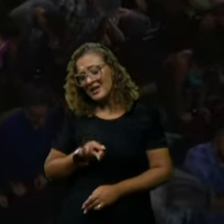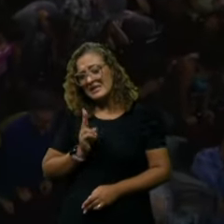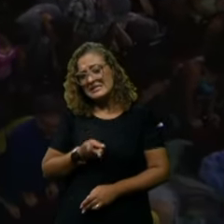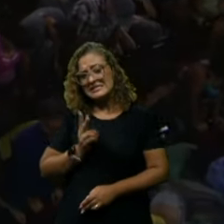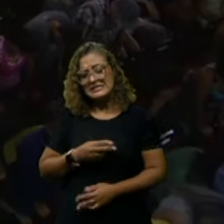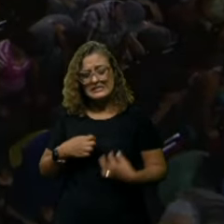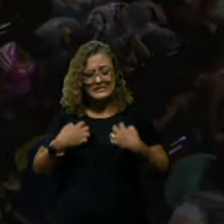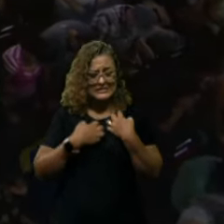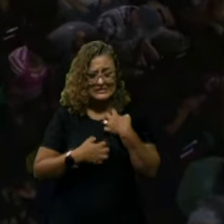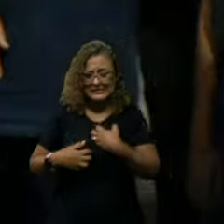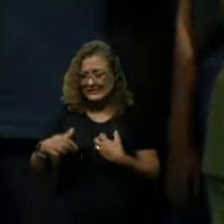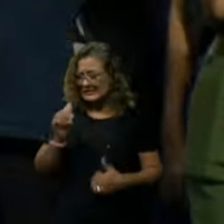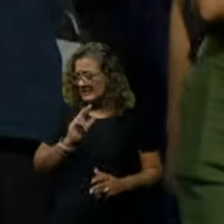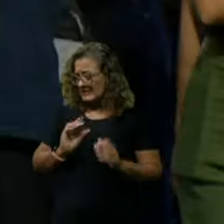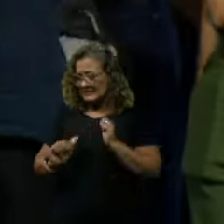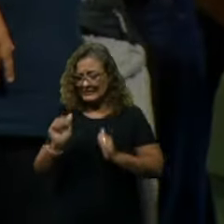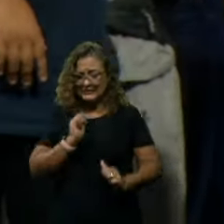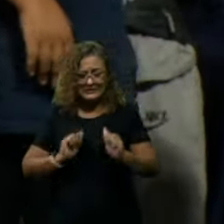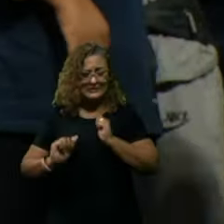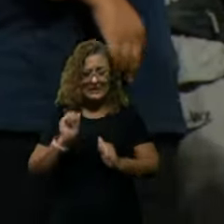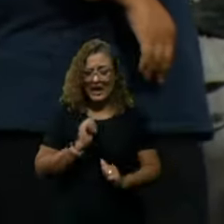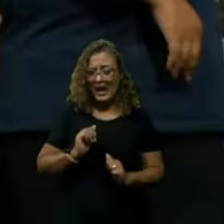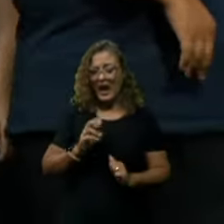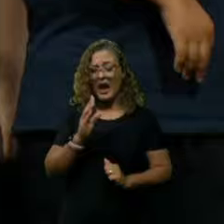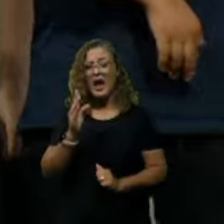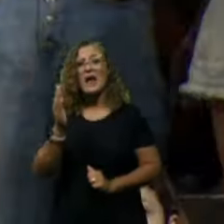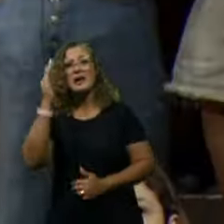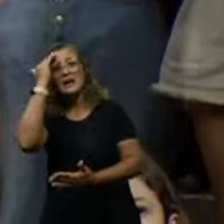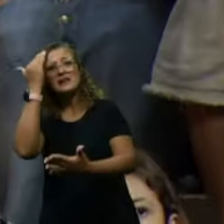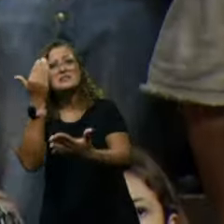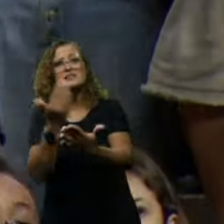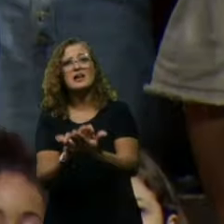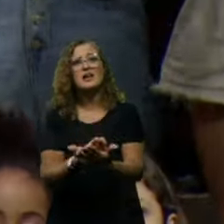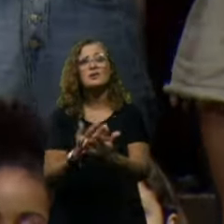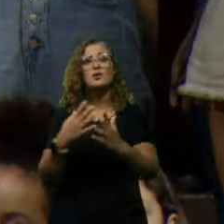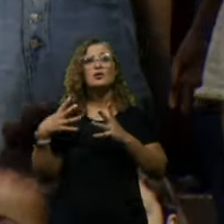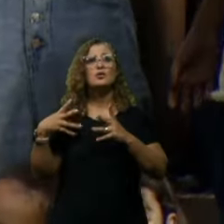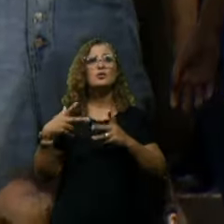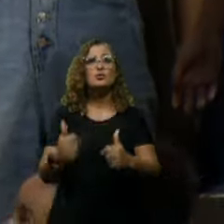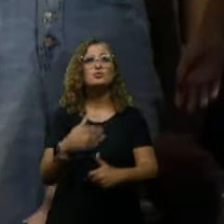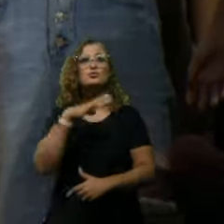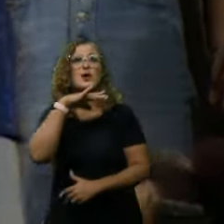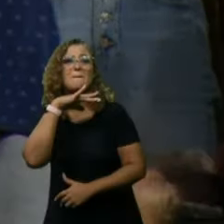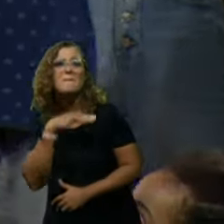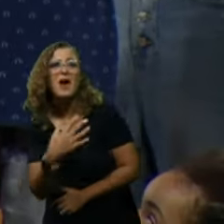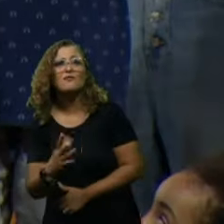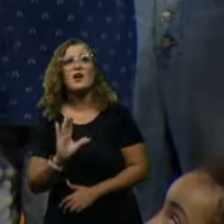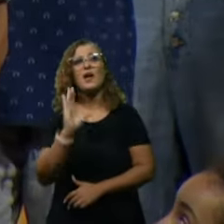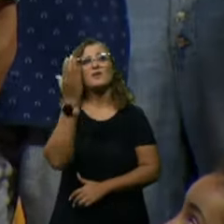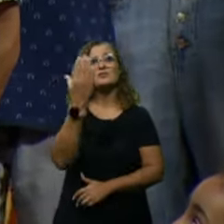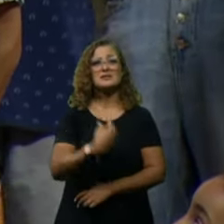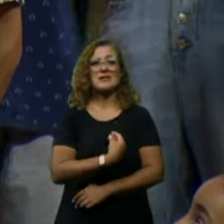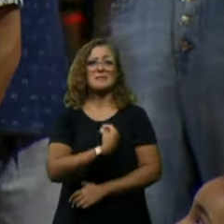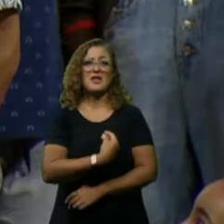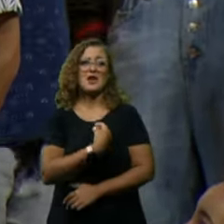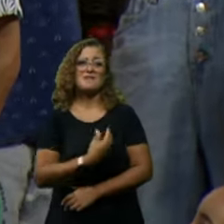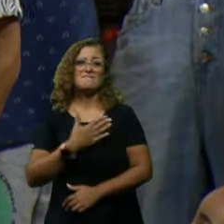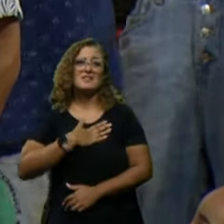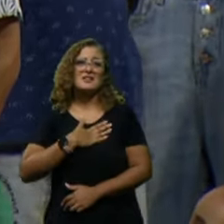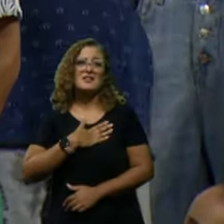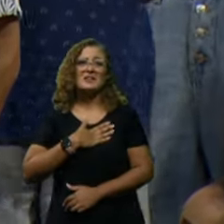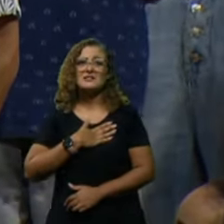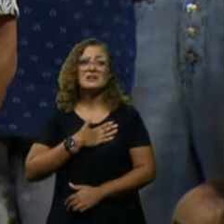ameaçada achando que desgraça vai acontecer o tempo todo porque eu tô apegada demais alguém terreno isso sem tirar da minha paz